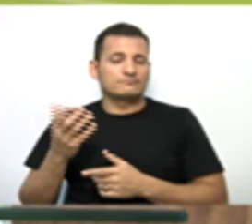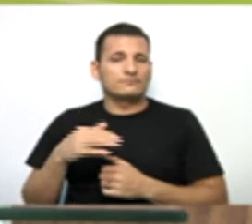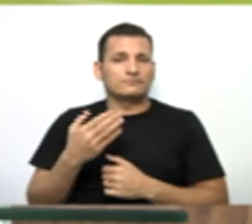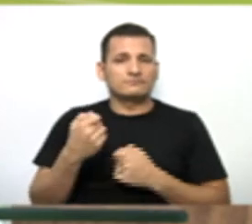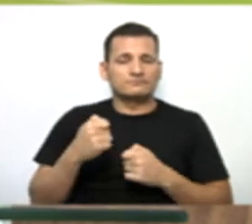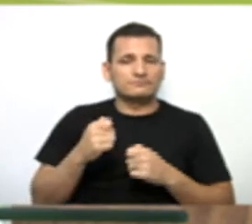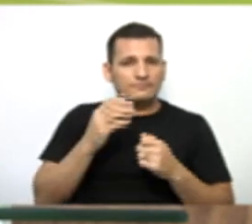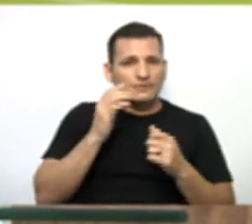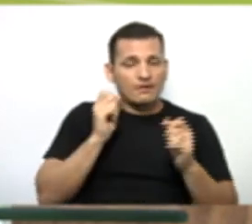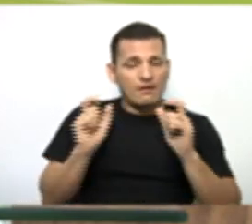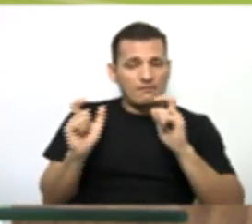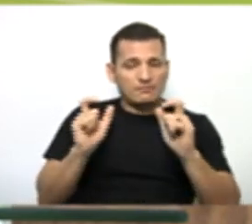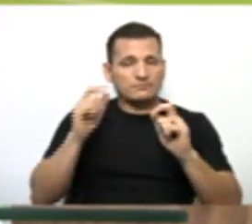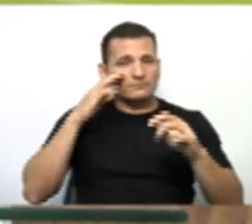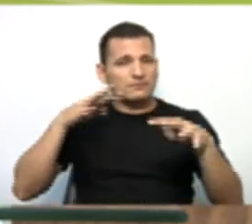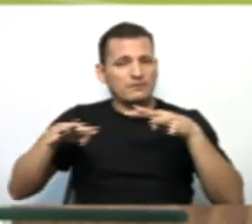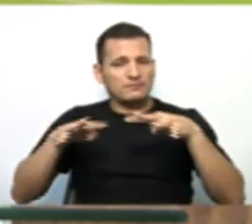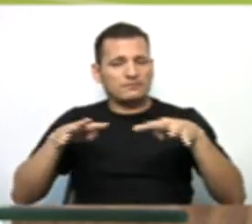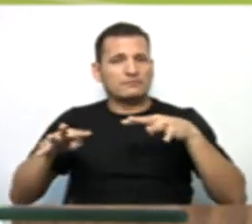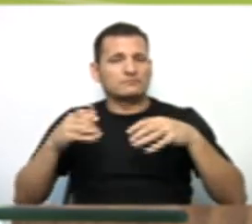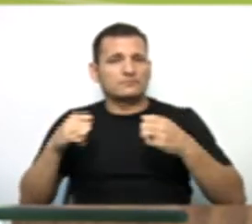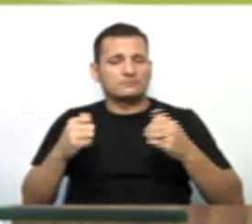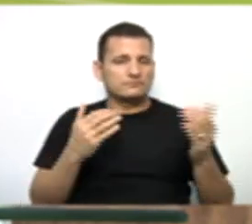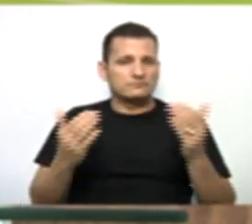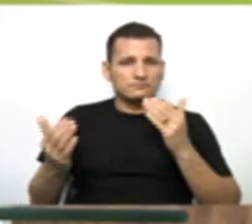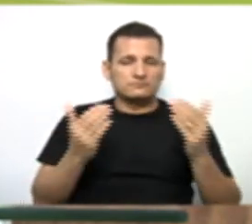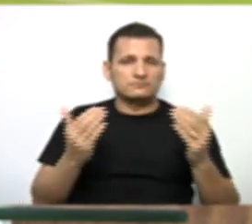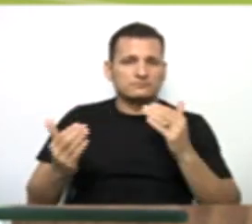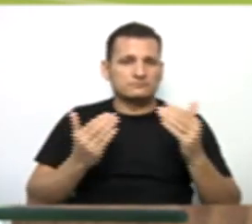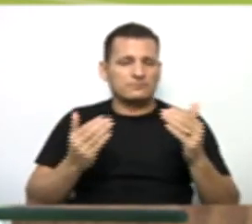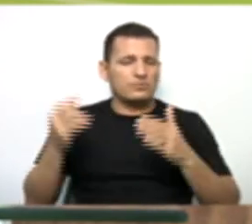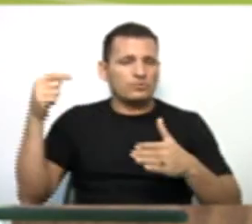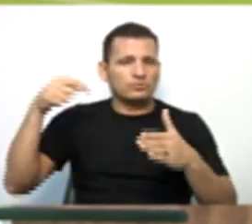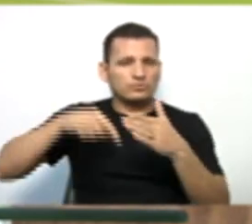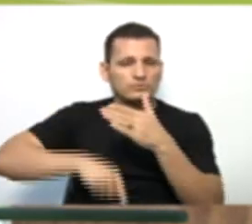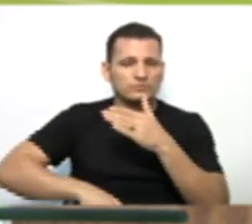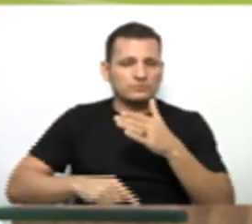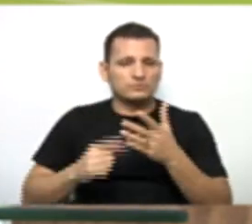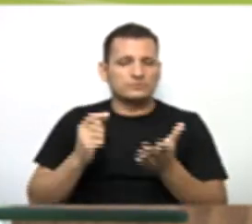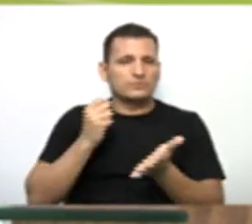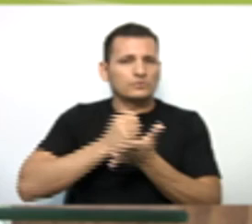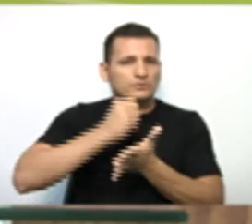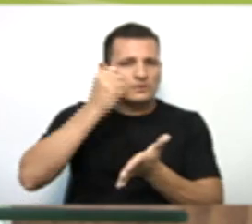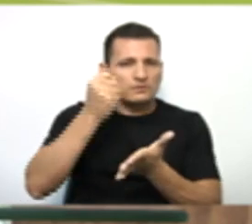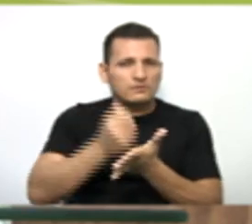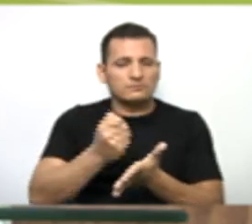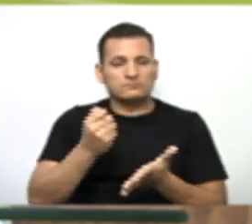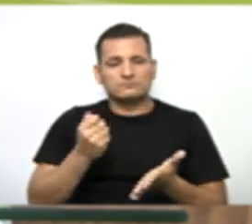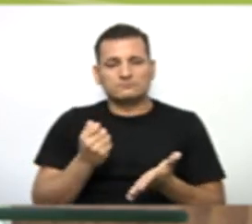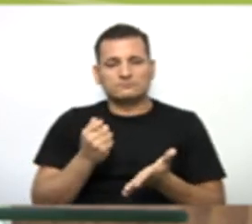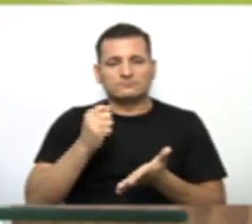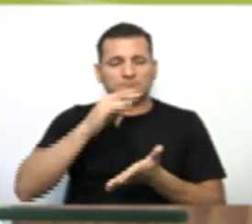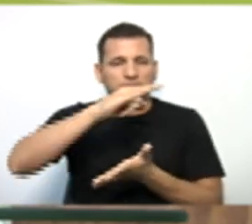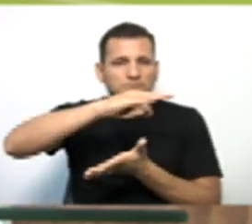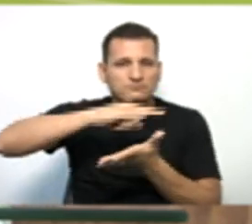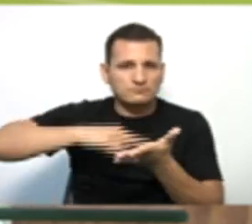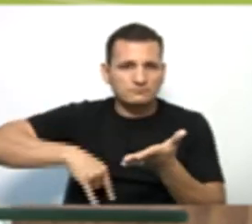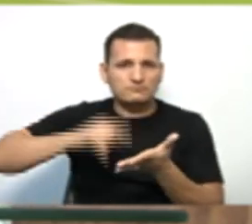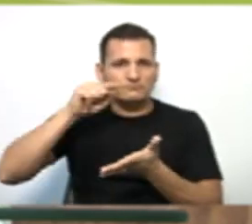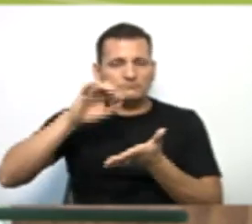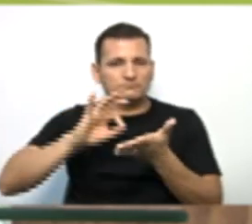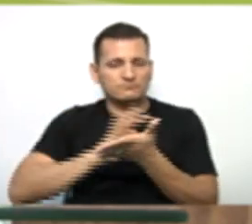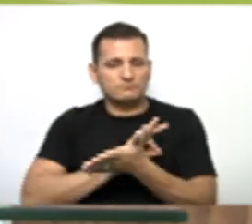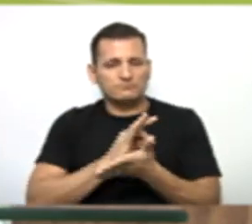entrelinhas, a gente tem que analisar profundamente os contratos, os documentos que está assinando,